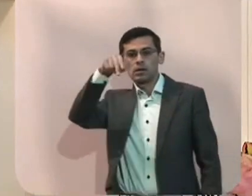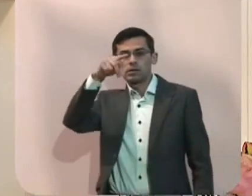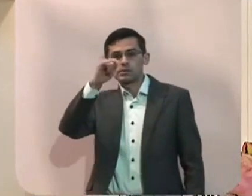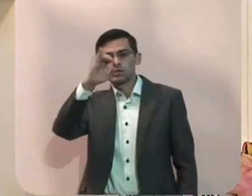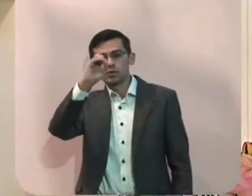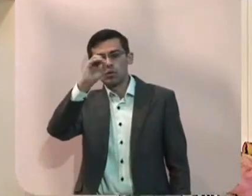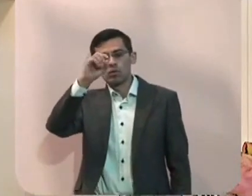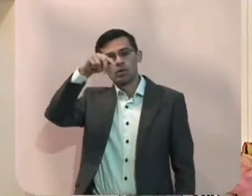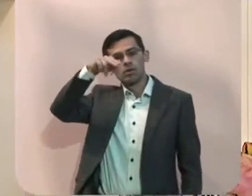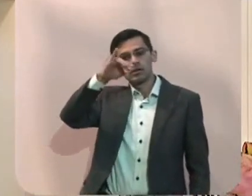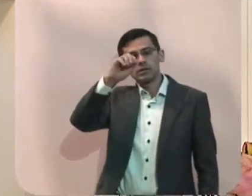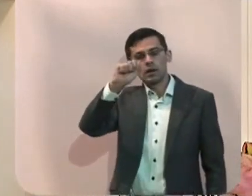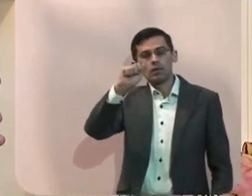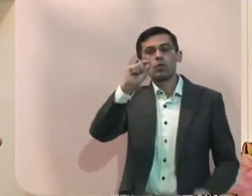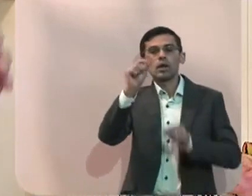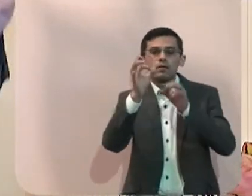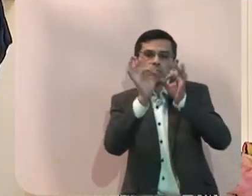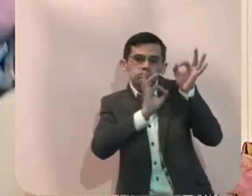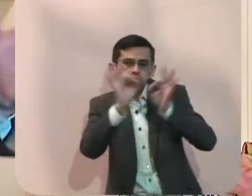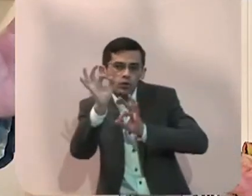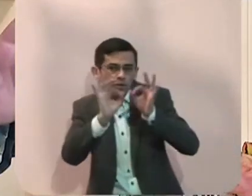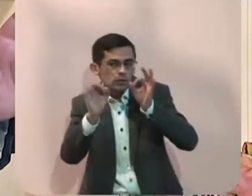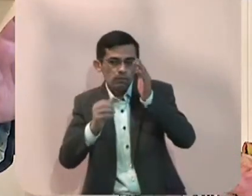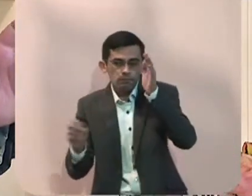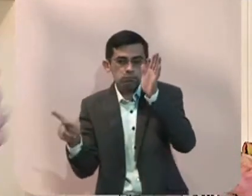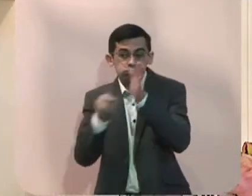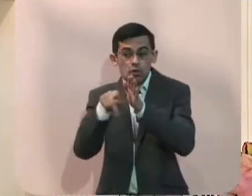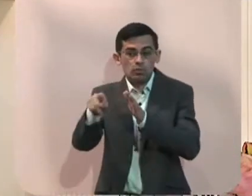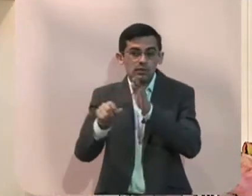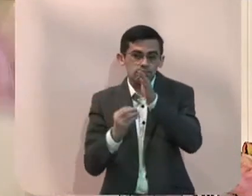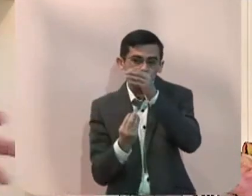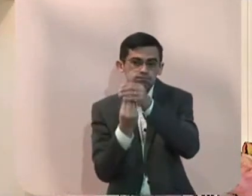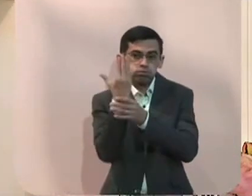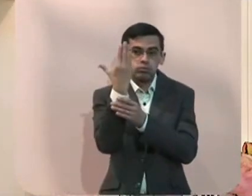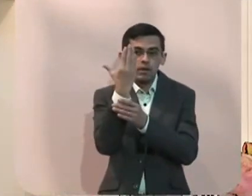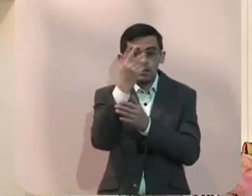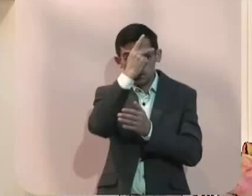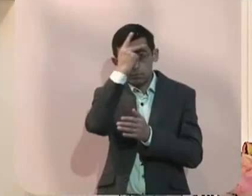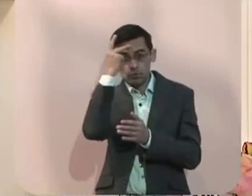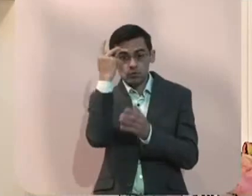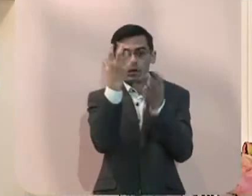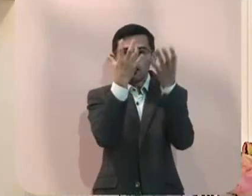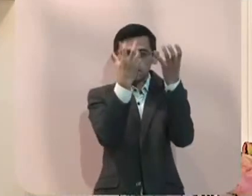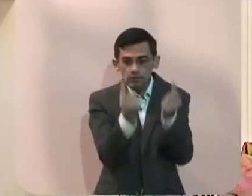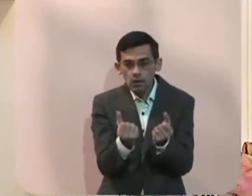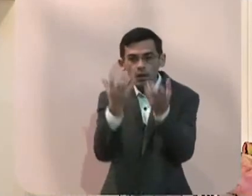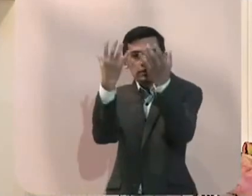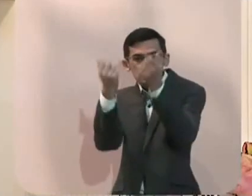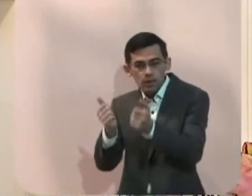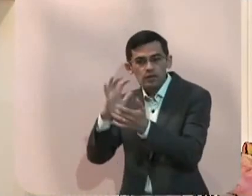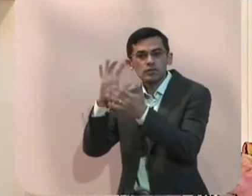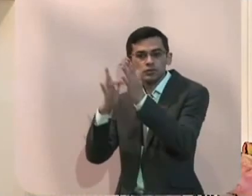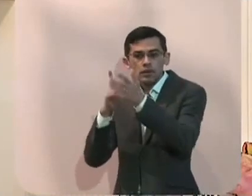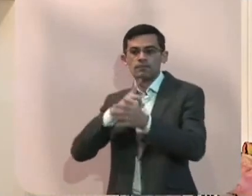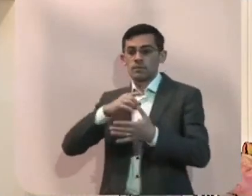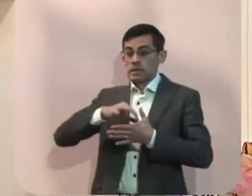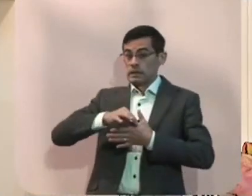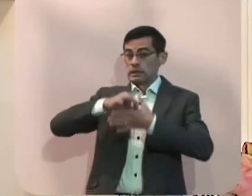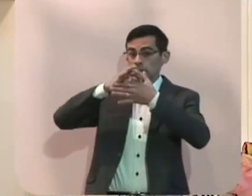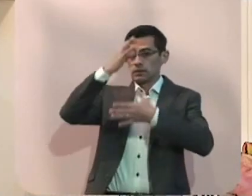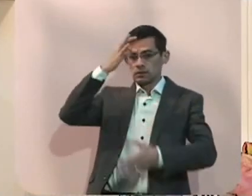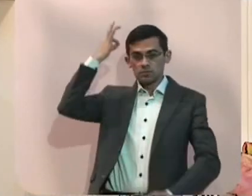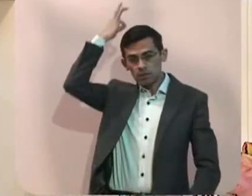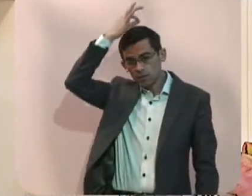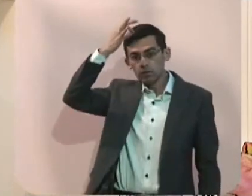Antioquia nasceu um projeto independente da igreja de Jerusalém. Gente começou a se converter, eles tinham líderes espirituais, eles